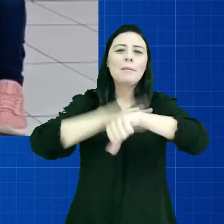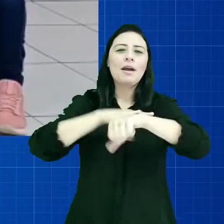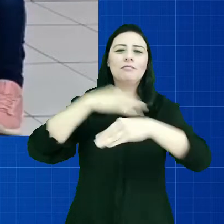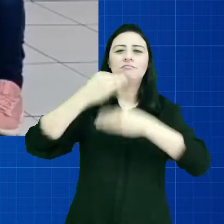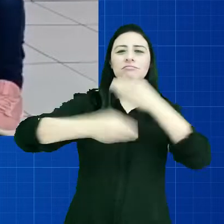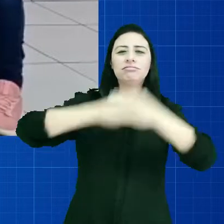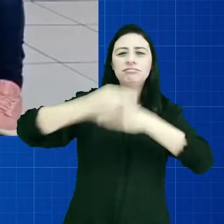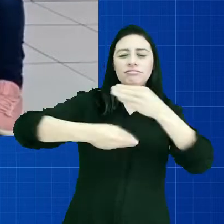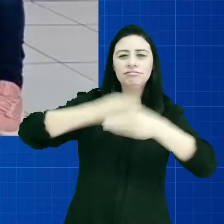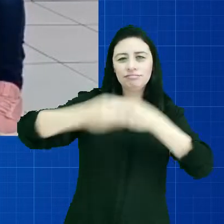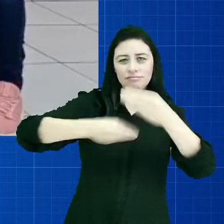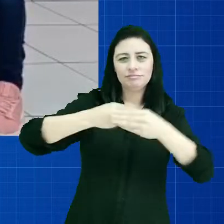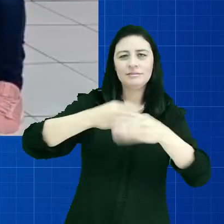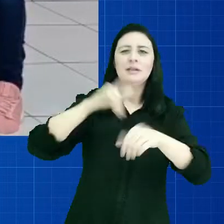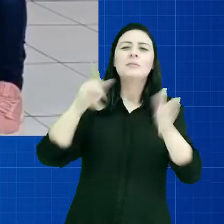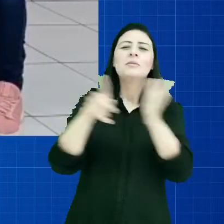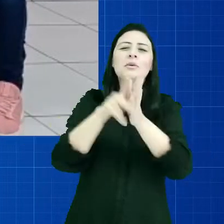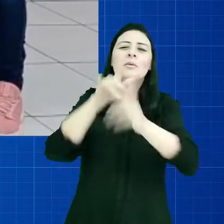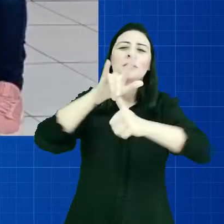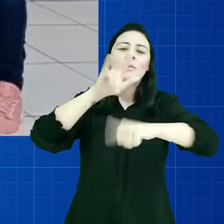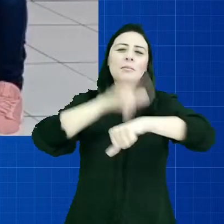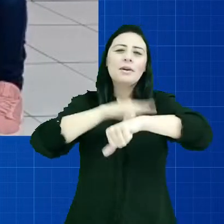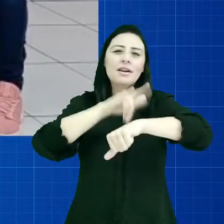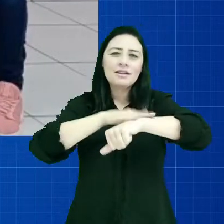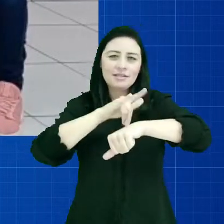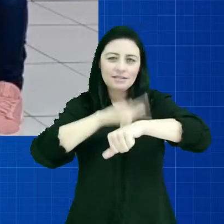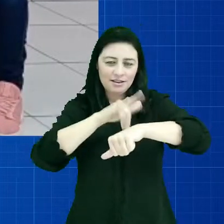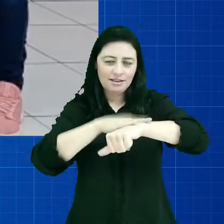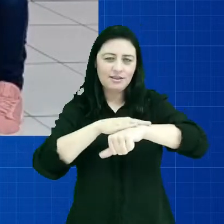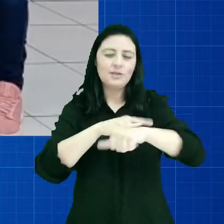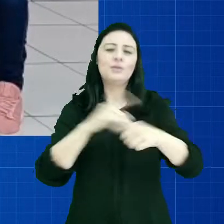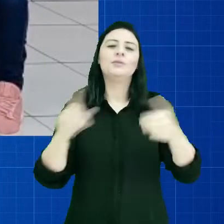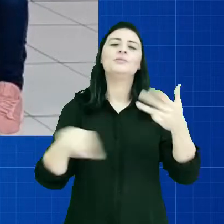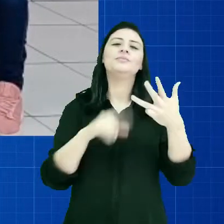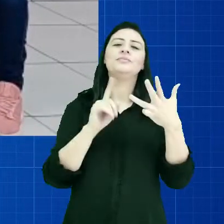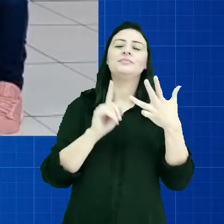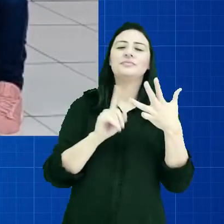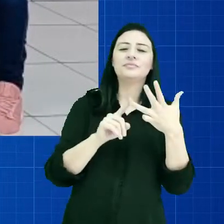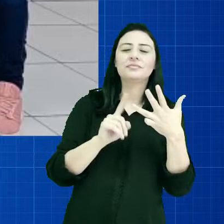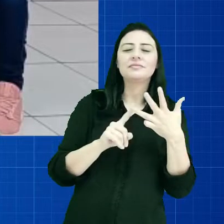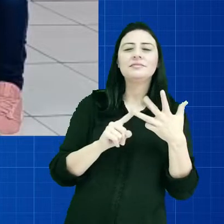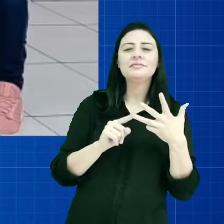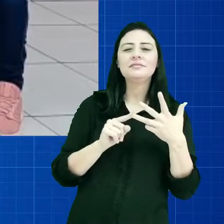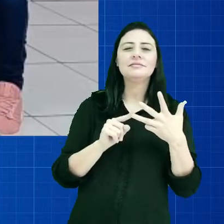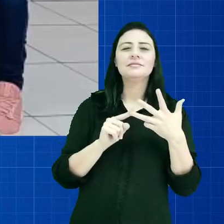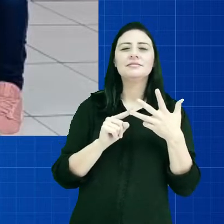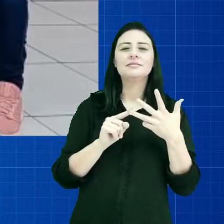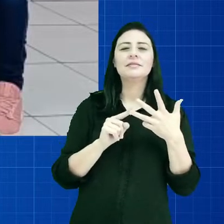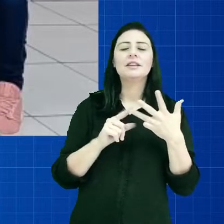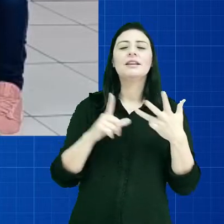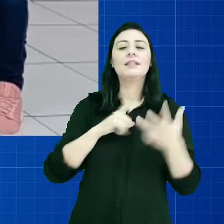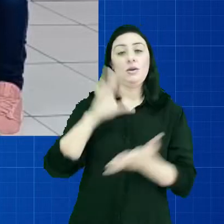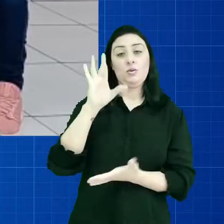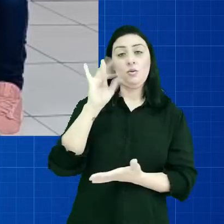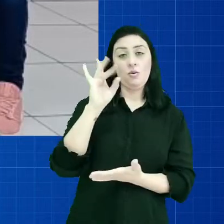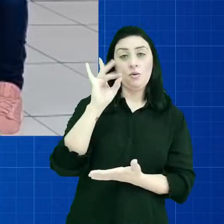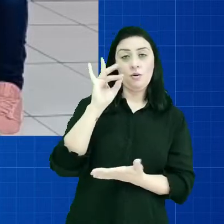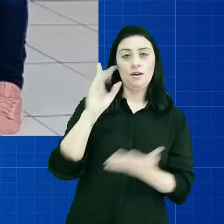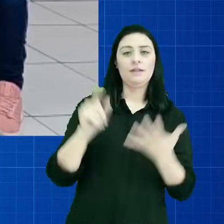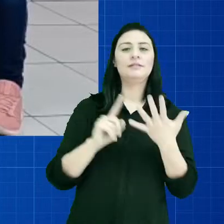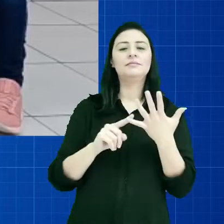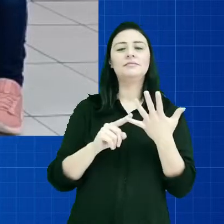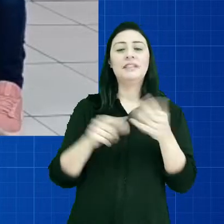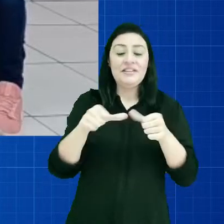higiênico ou aquele rolinho interior do meio do papel absorvente também a gente vai utilizar.